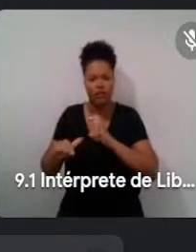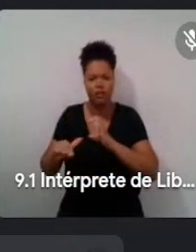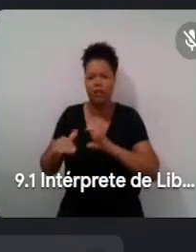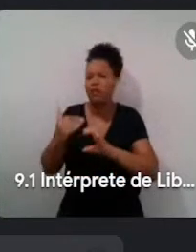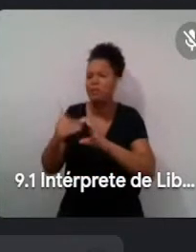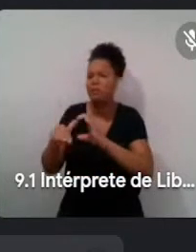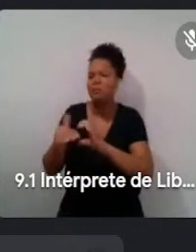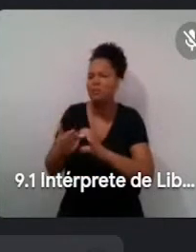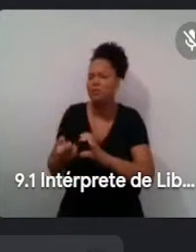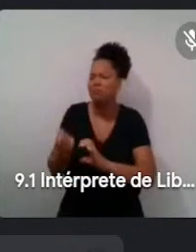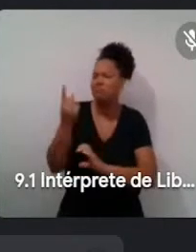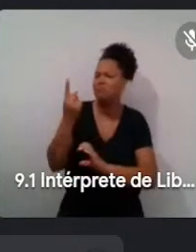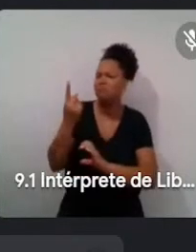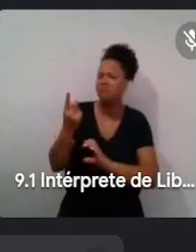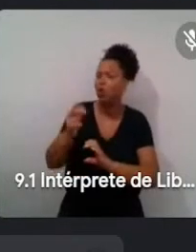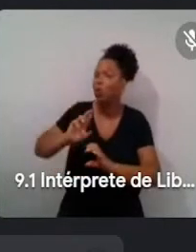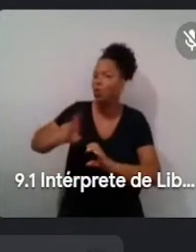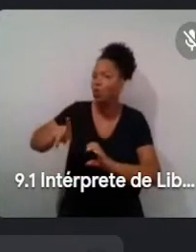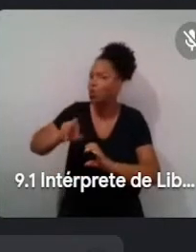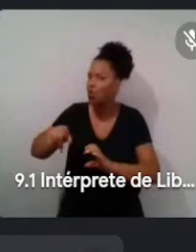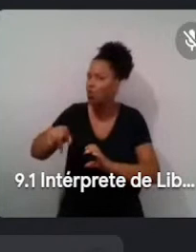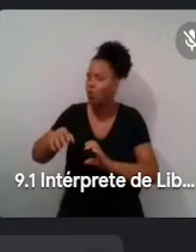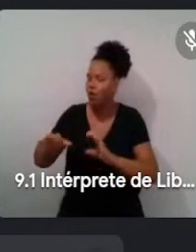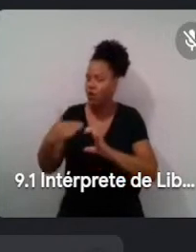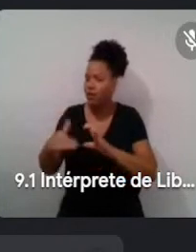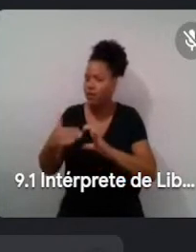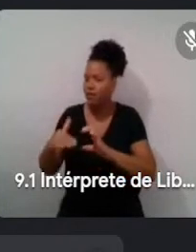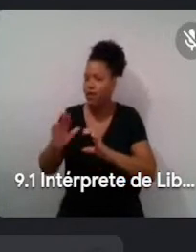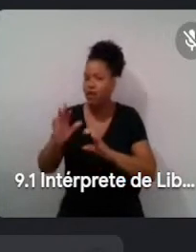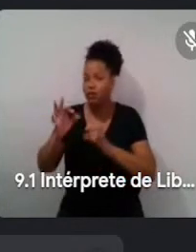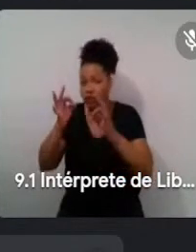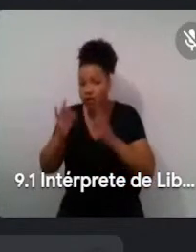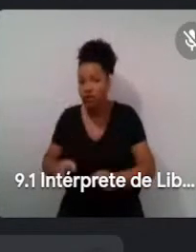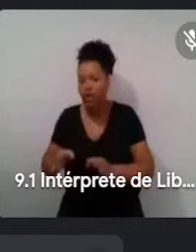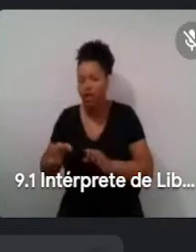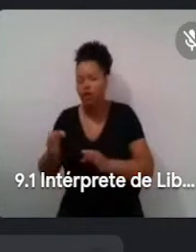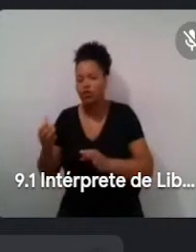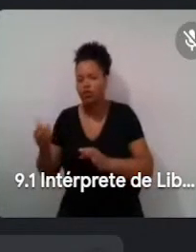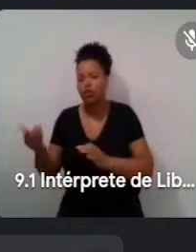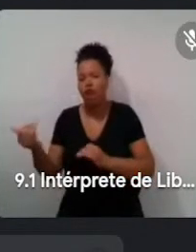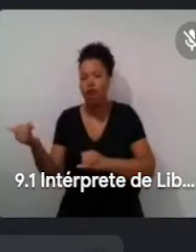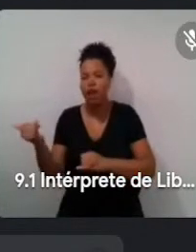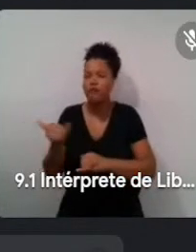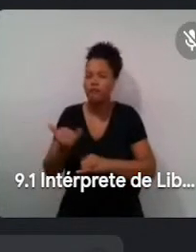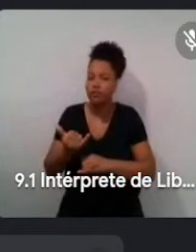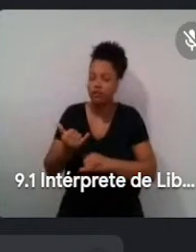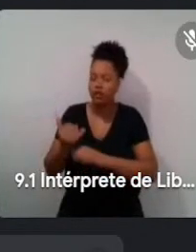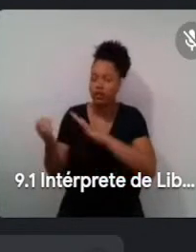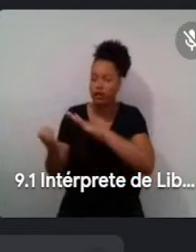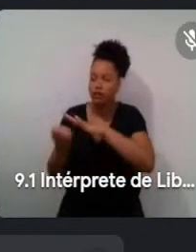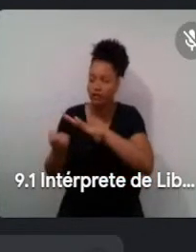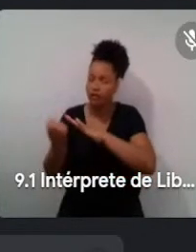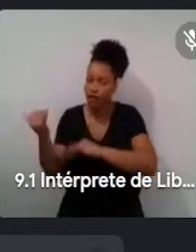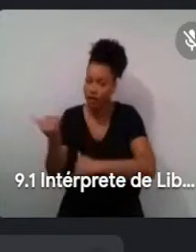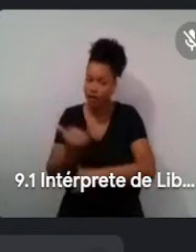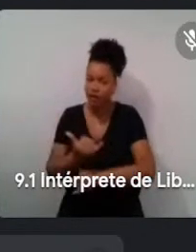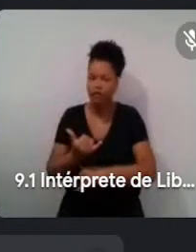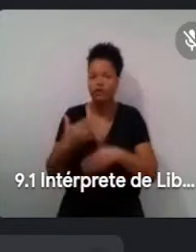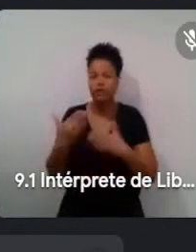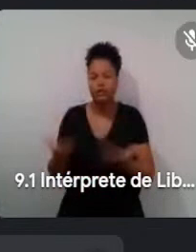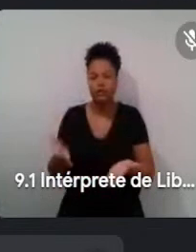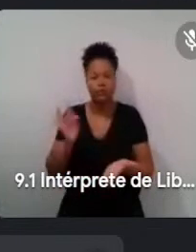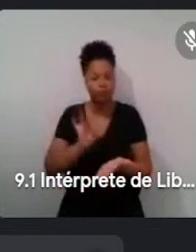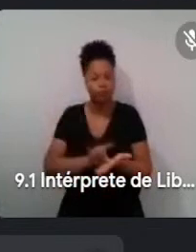não era o e-mail comunicado pela emissora a essa especializada. Então, efetivamente, senhor presidente,